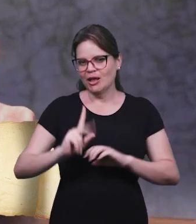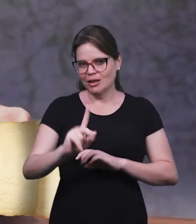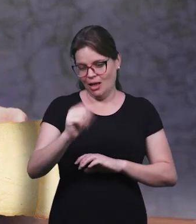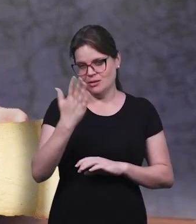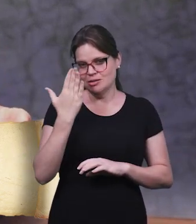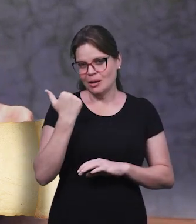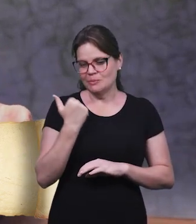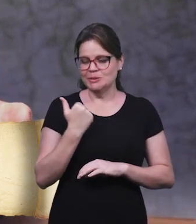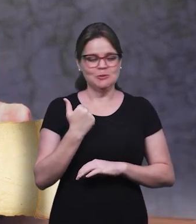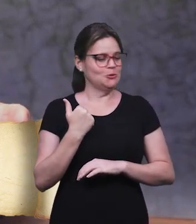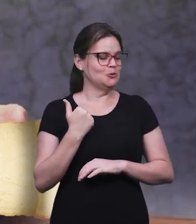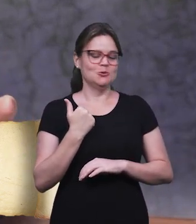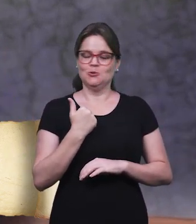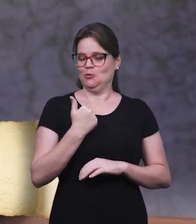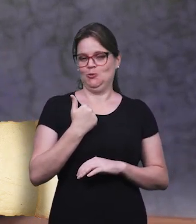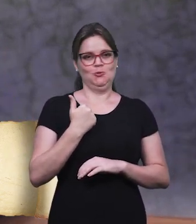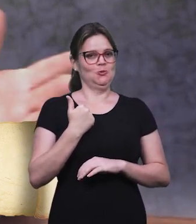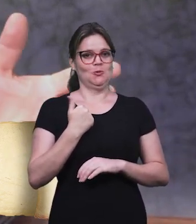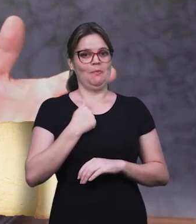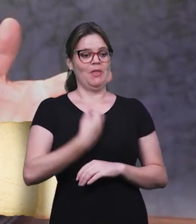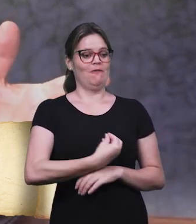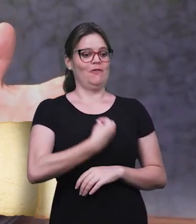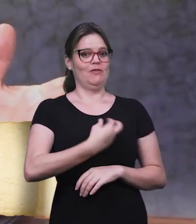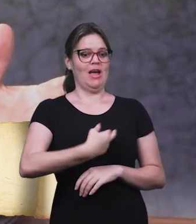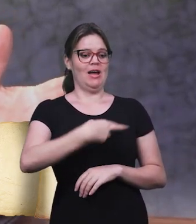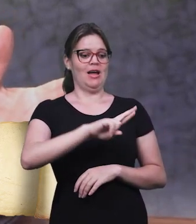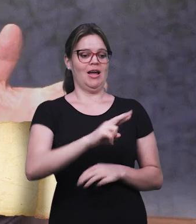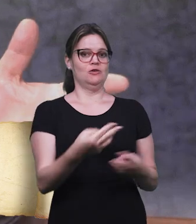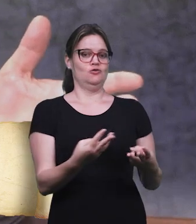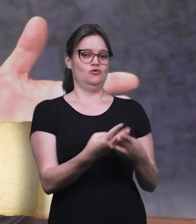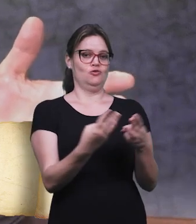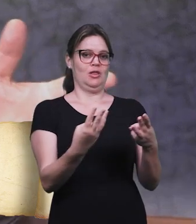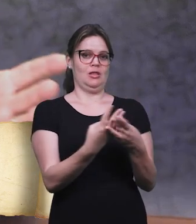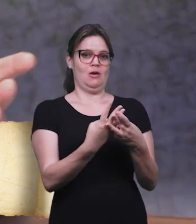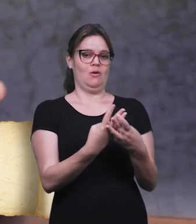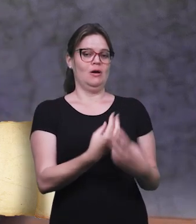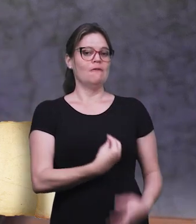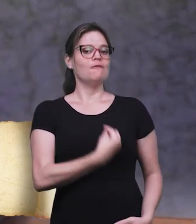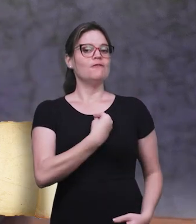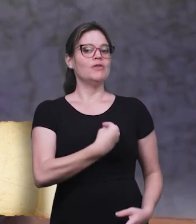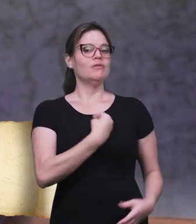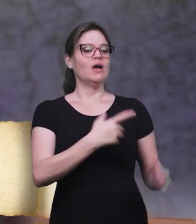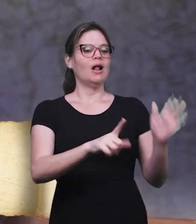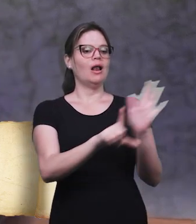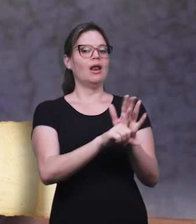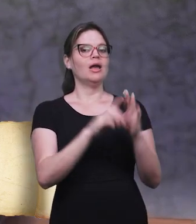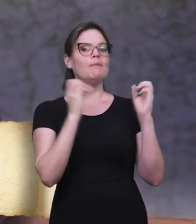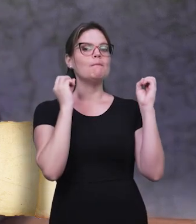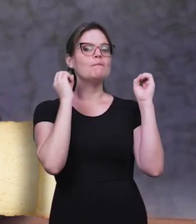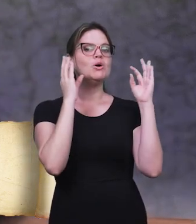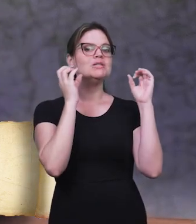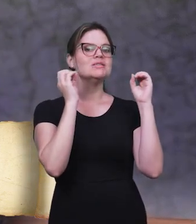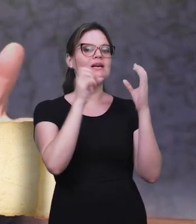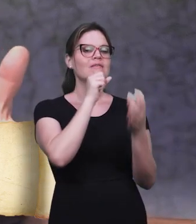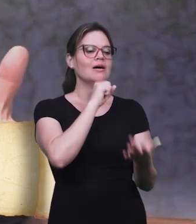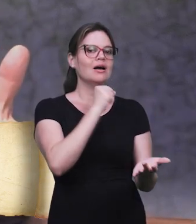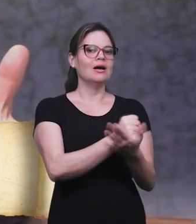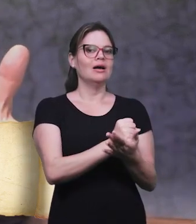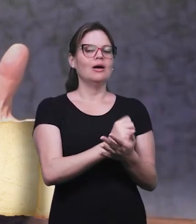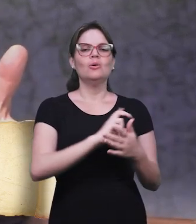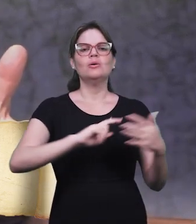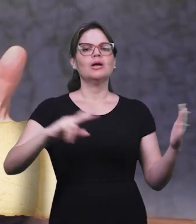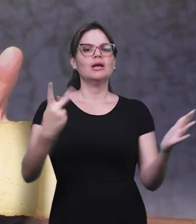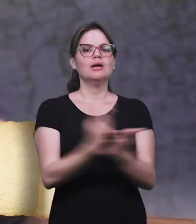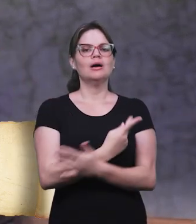no caminho de Damasco. Já muitas vezes repetidas aqui, mas importante. E teve uma experiência